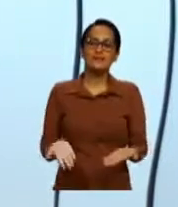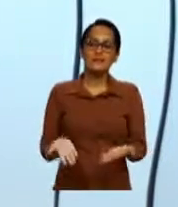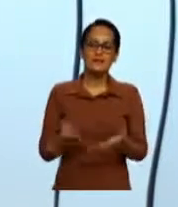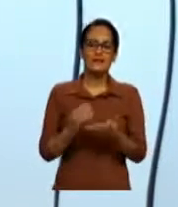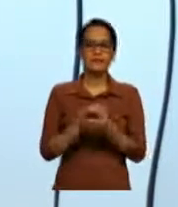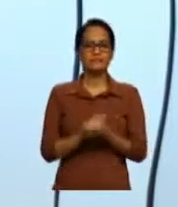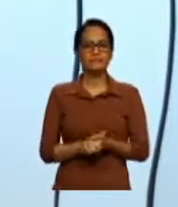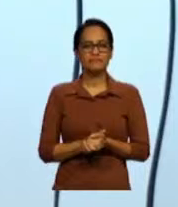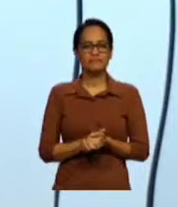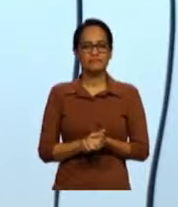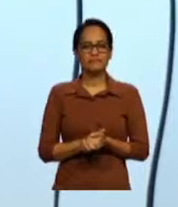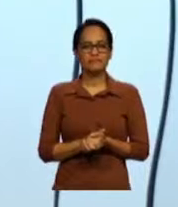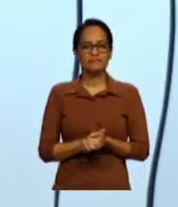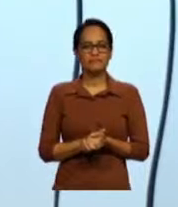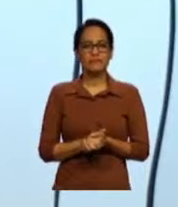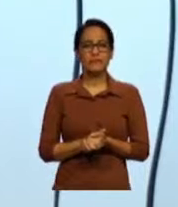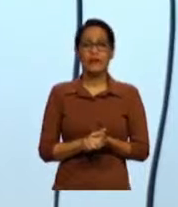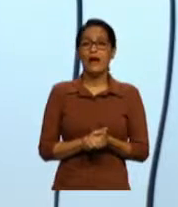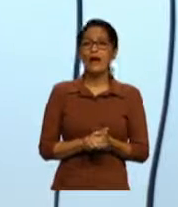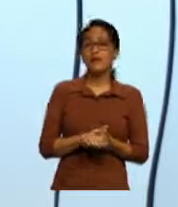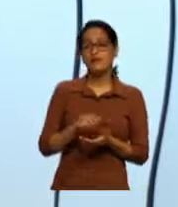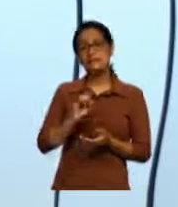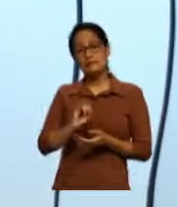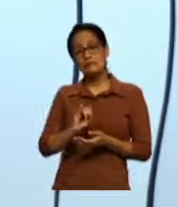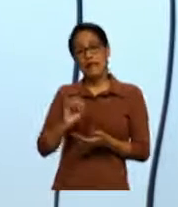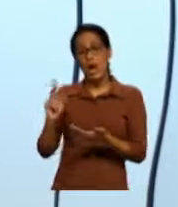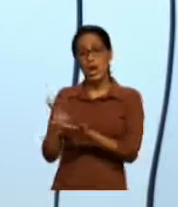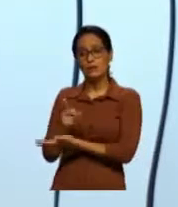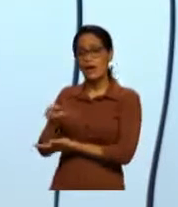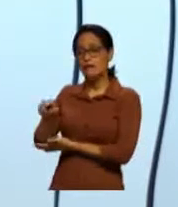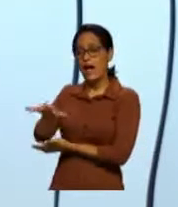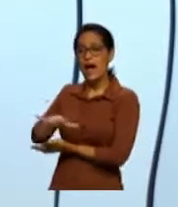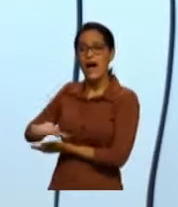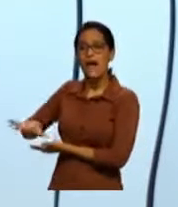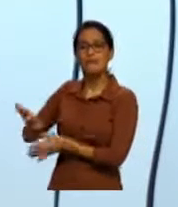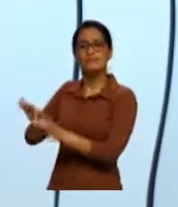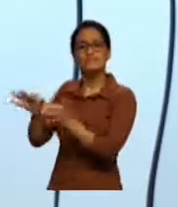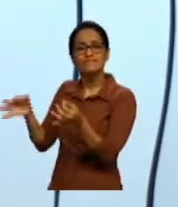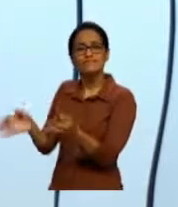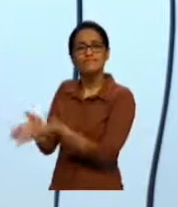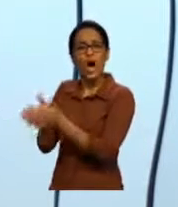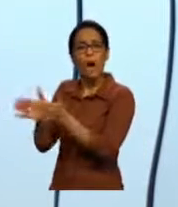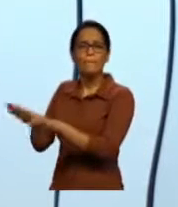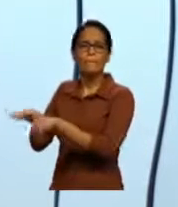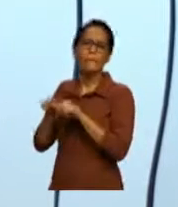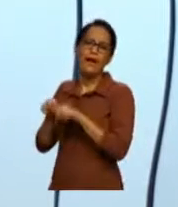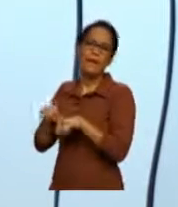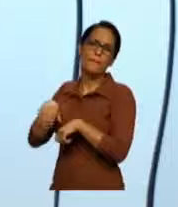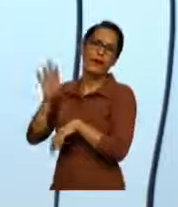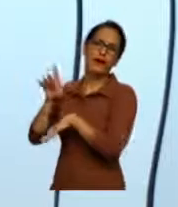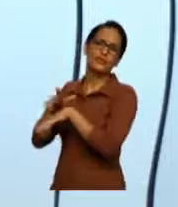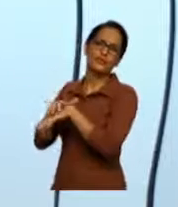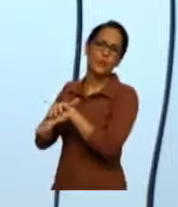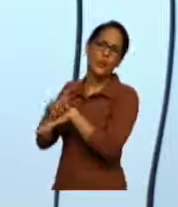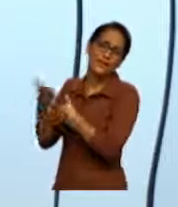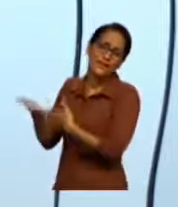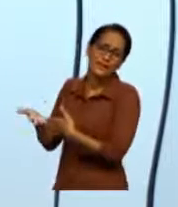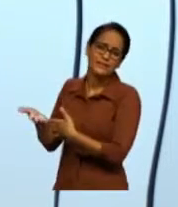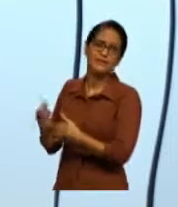vou pegar em uma região onde eu não tenho saneamento básico. E, obviamente, os